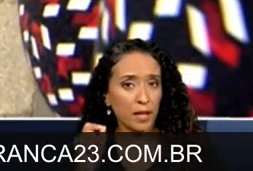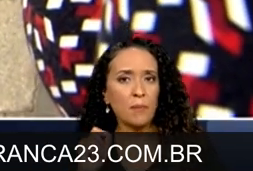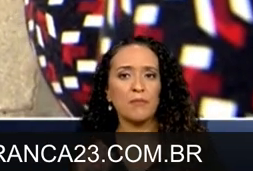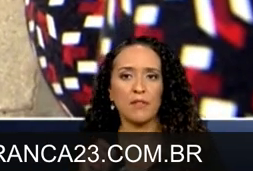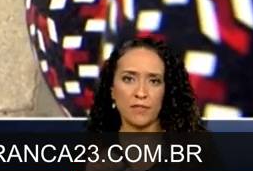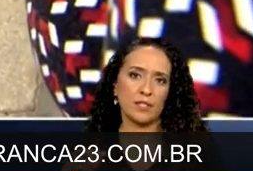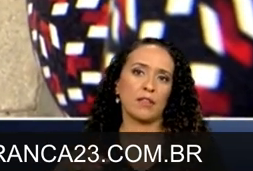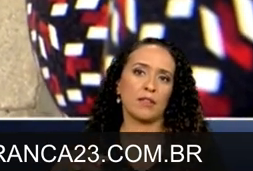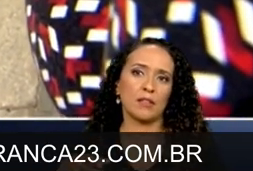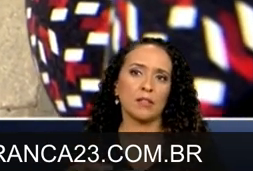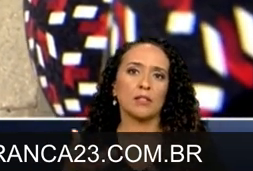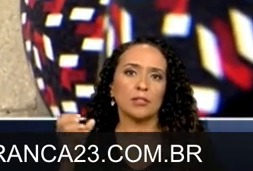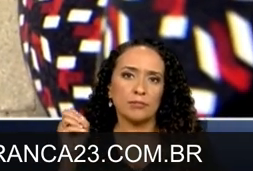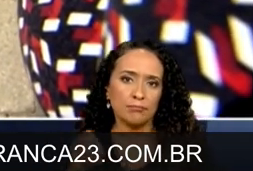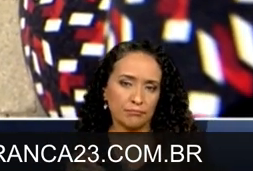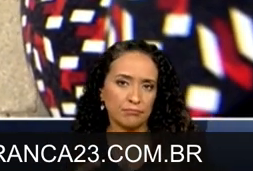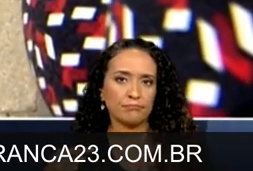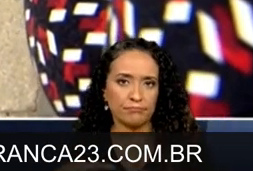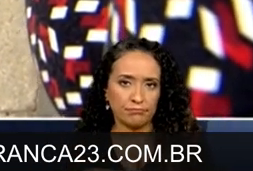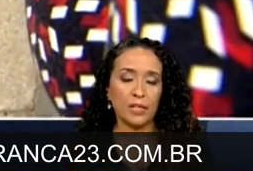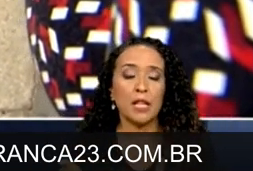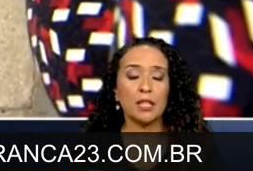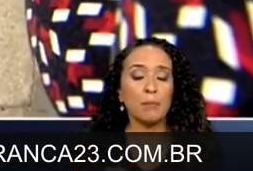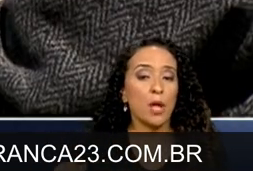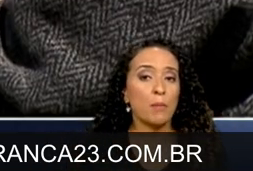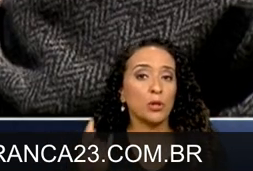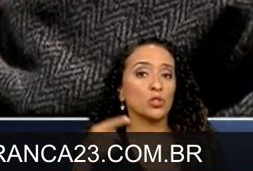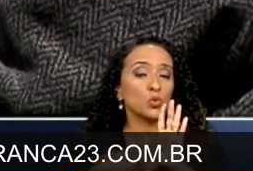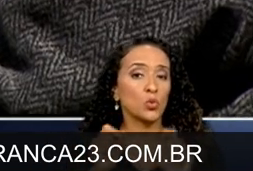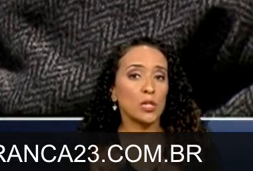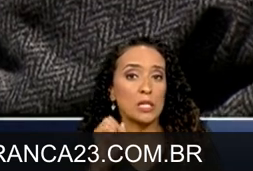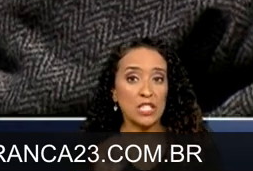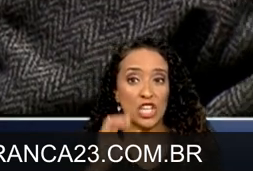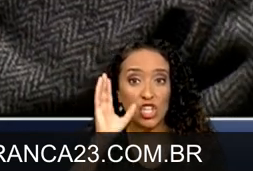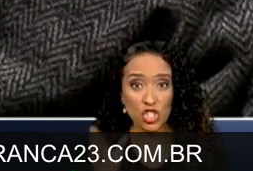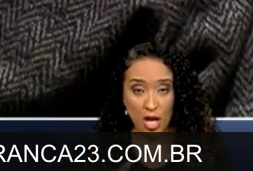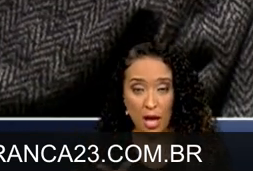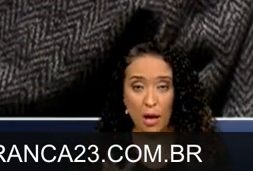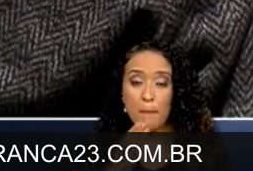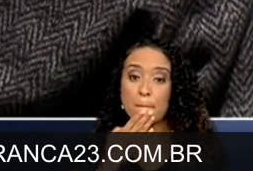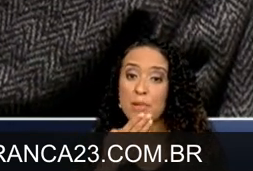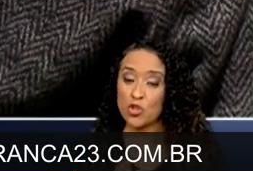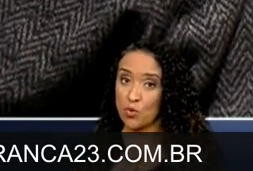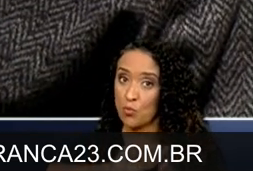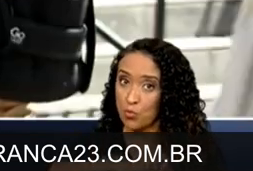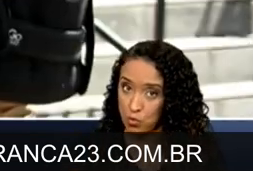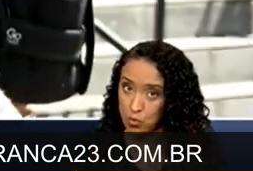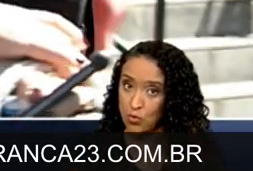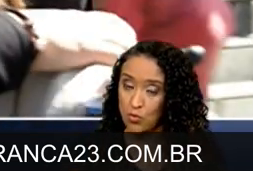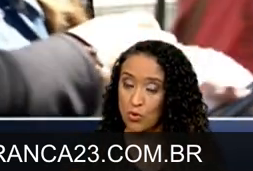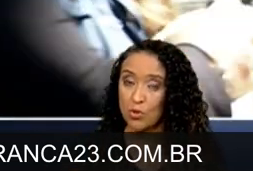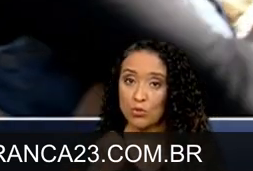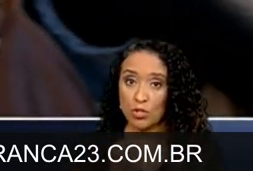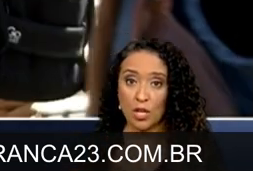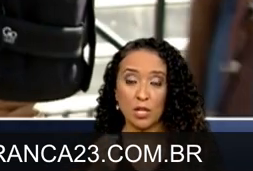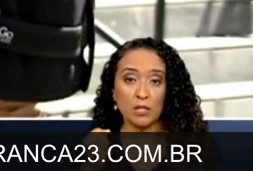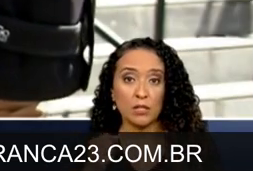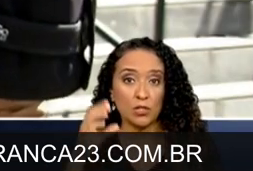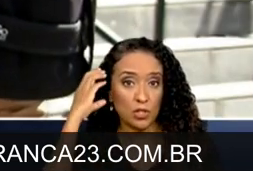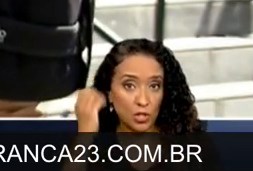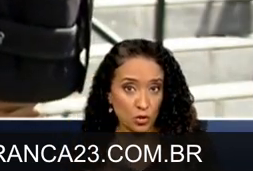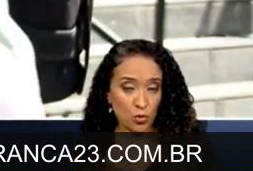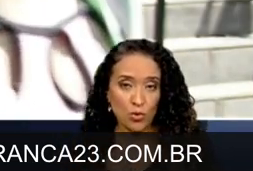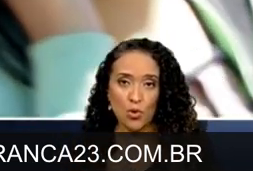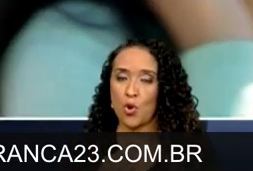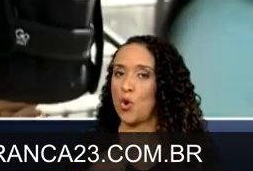fazer essa operação. É importante ressaltar que uma vez solicitado o bloqueio pelo celular seguro, é um caminho